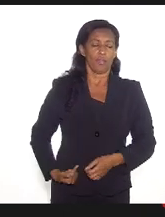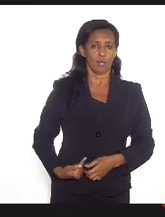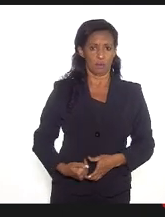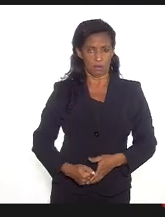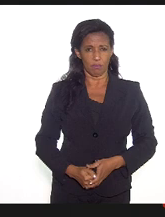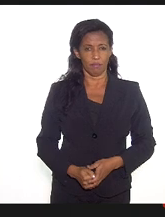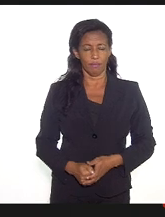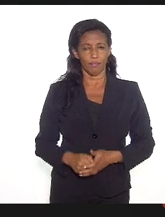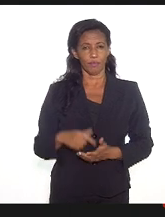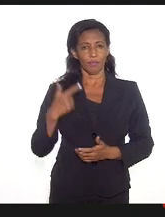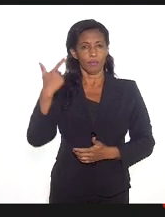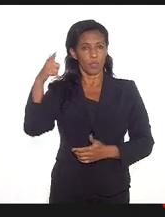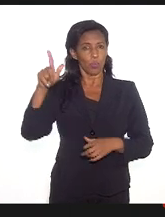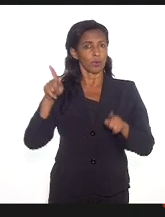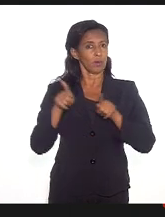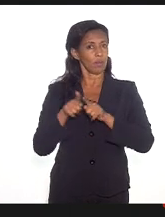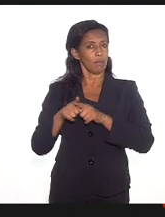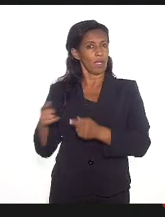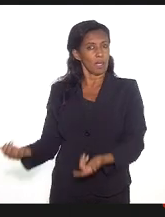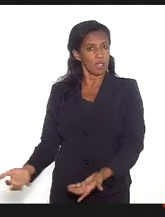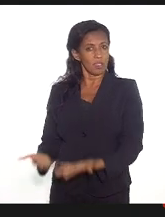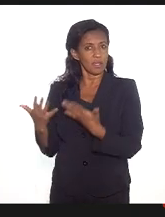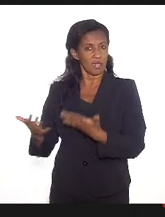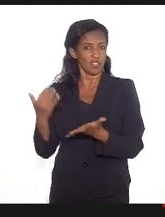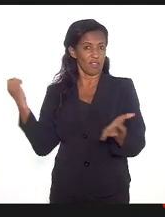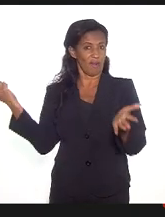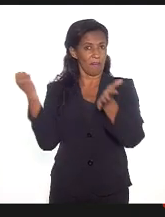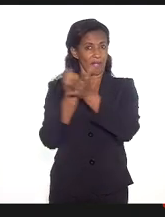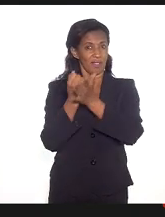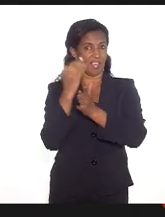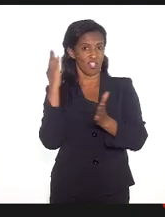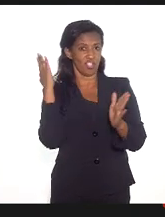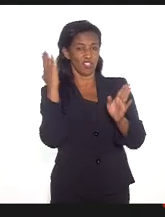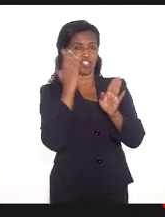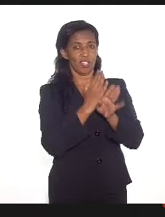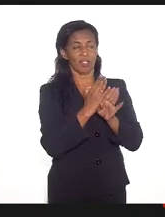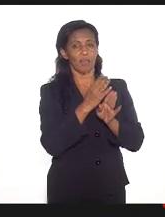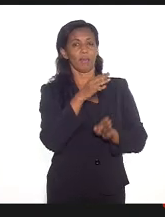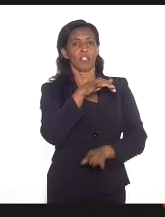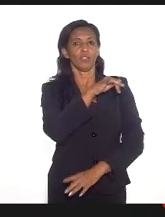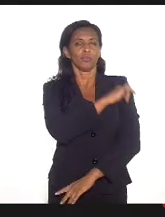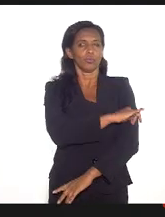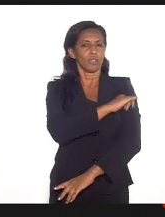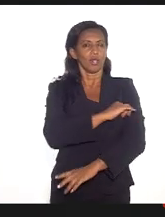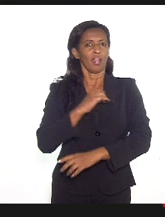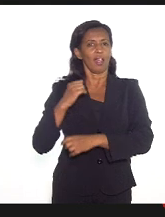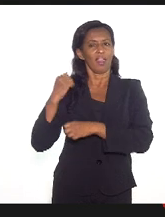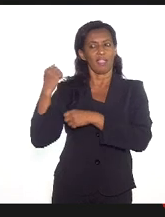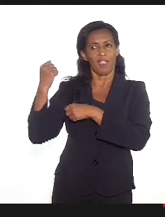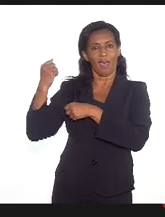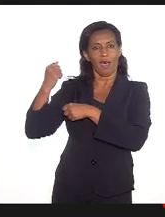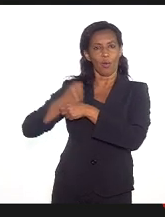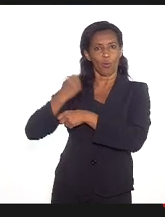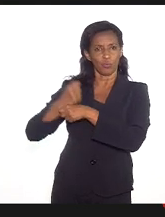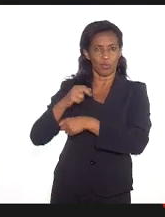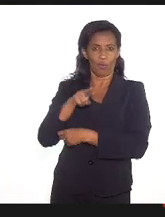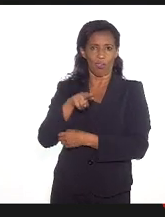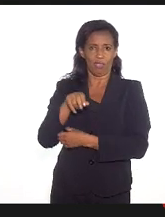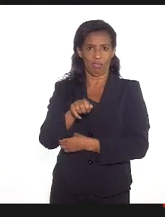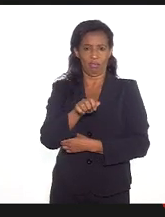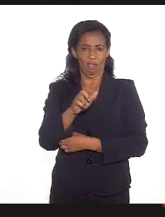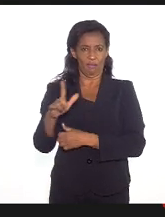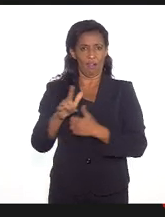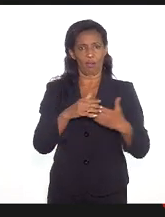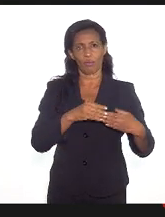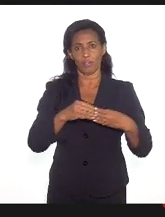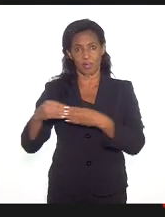por exemplo, outra grande iniciativa que vai impactar diretamente o Rio de Janeiro e a construção e reparação naval e aqueles